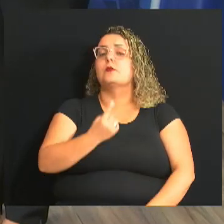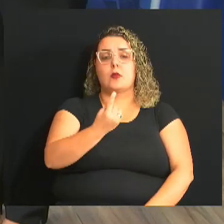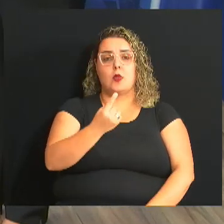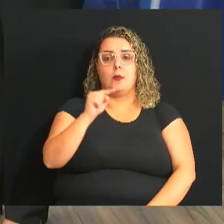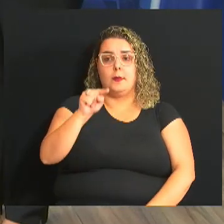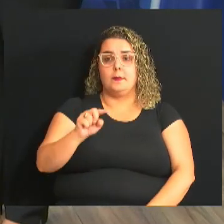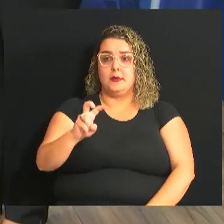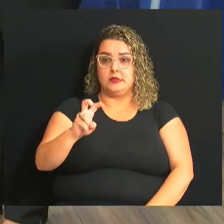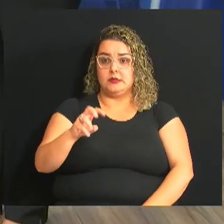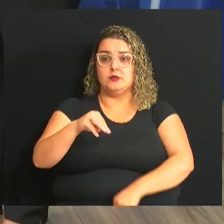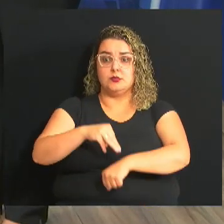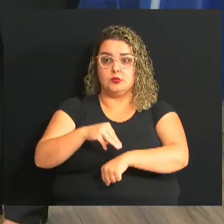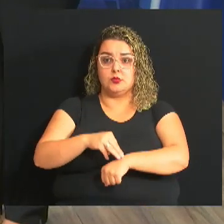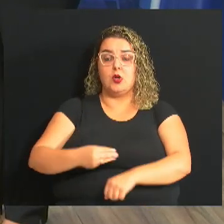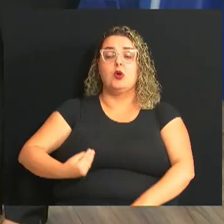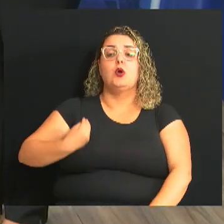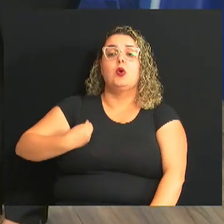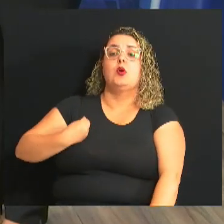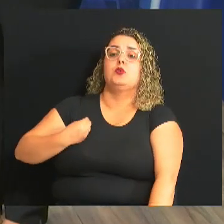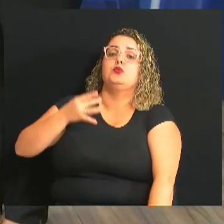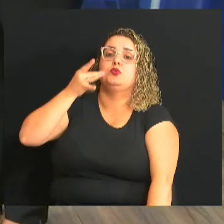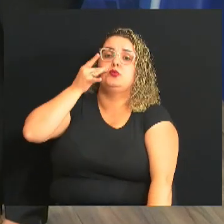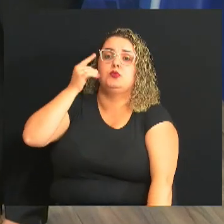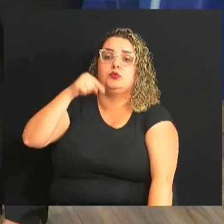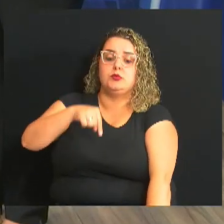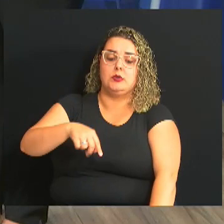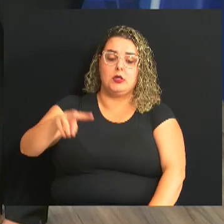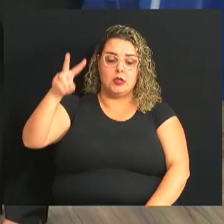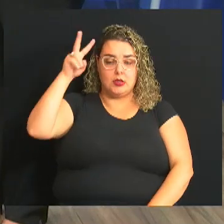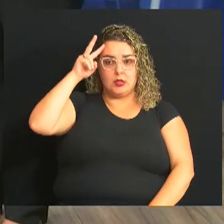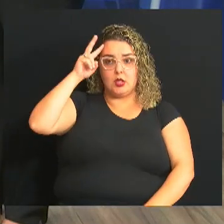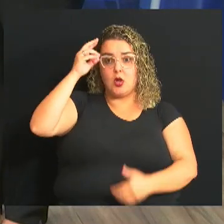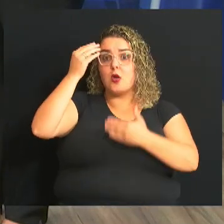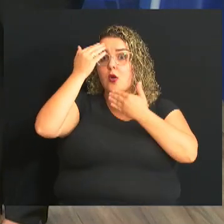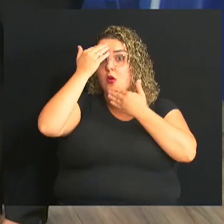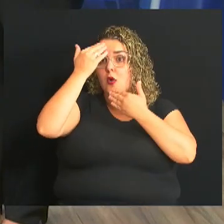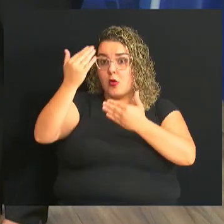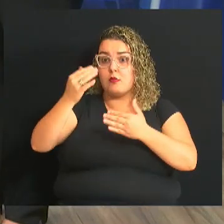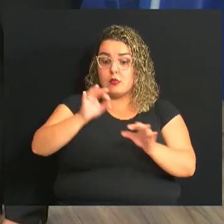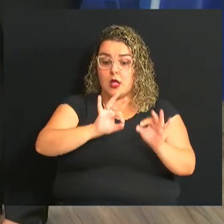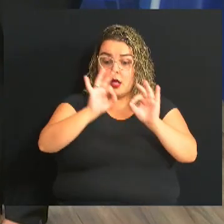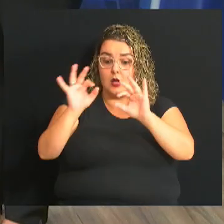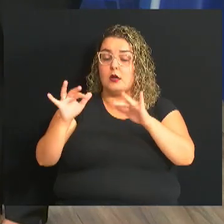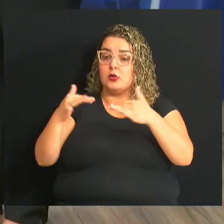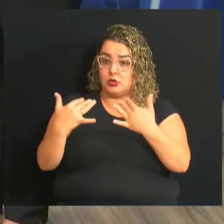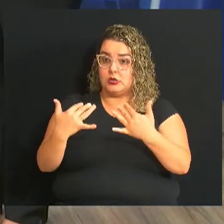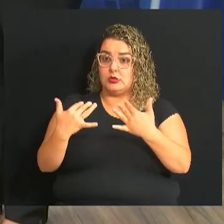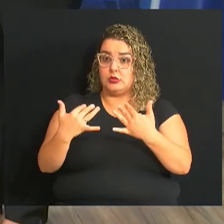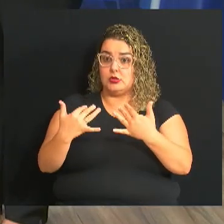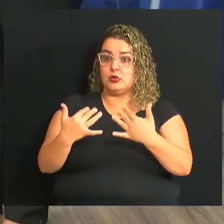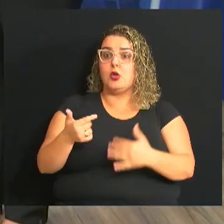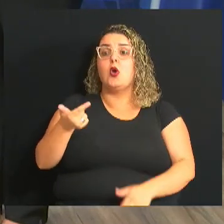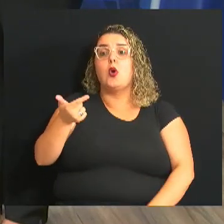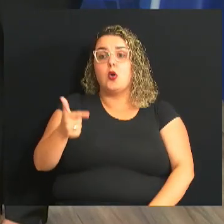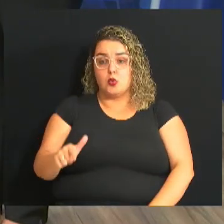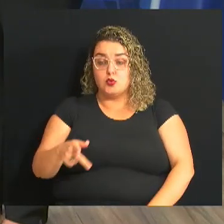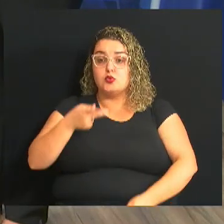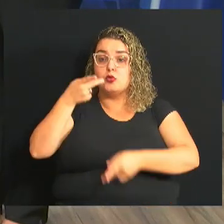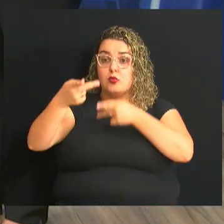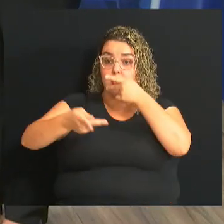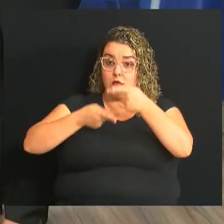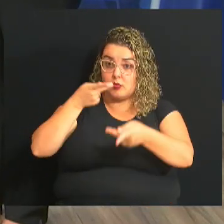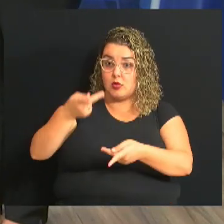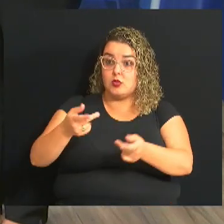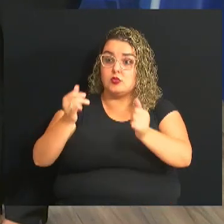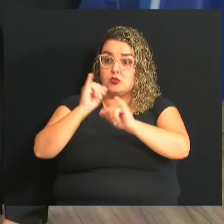1h mais 5, nós estamos ao vivo nesta segunda-feira. Muito obrigado pela sua companhia, pela sua audiência. A gente continua falando aqui sobre as